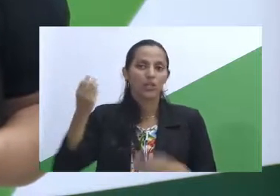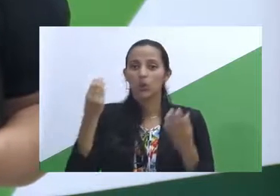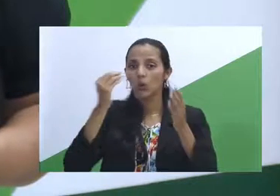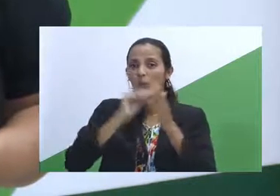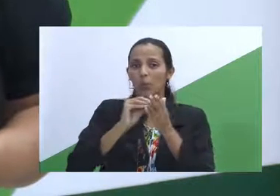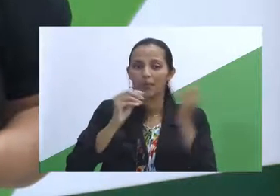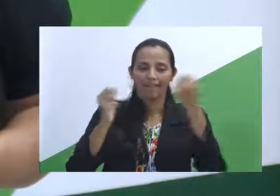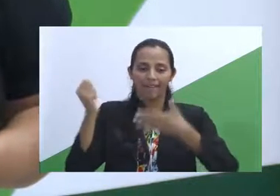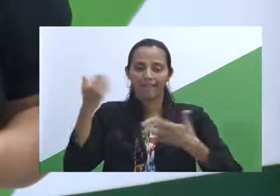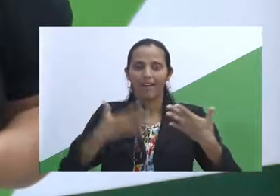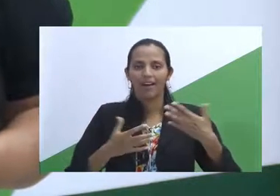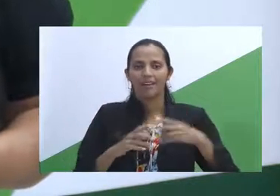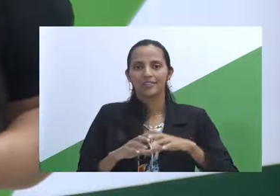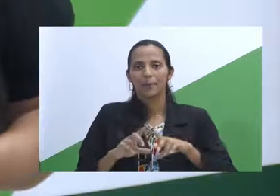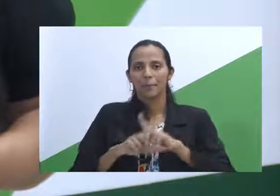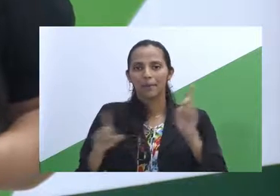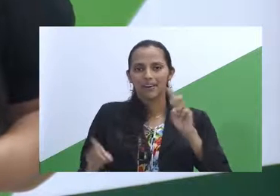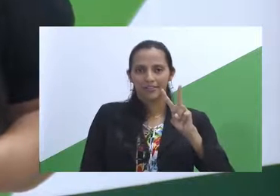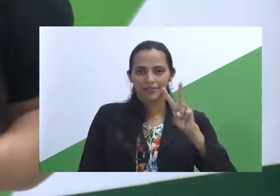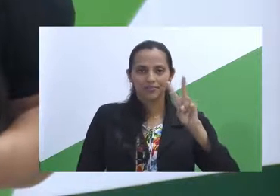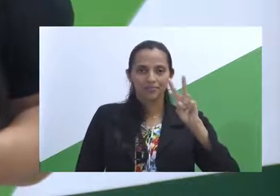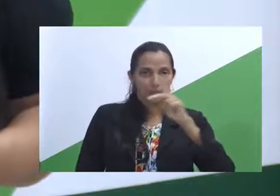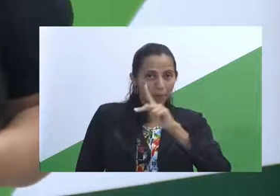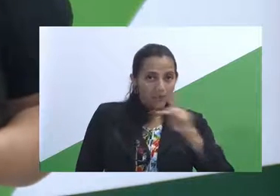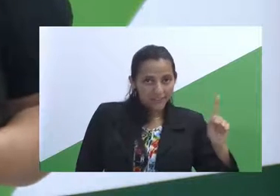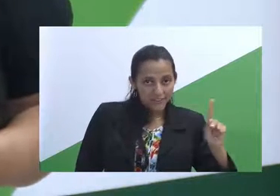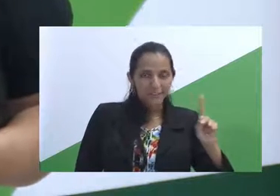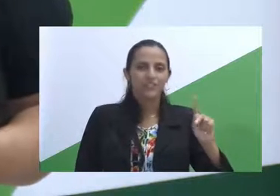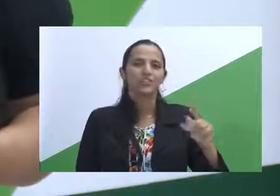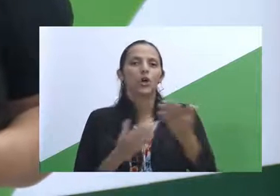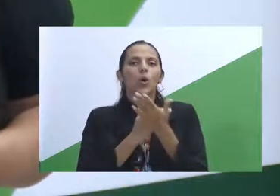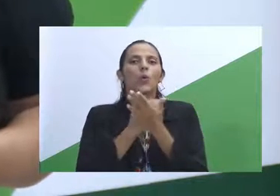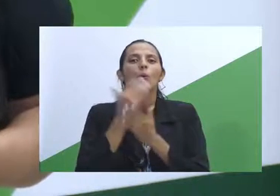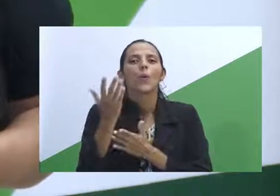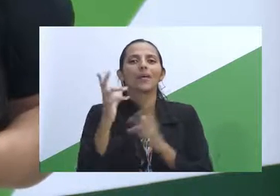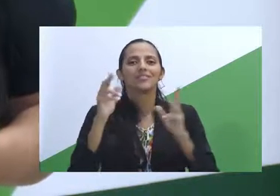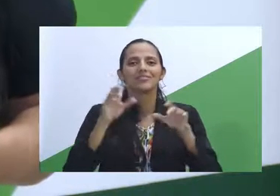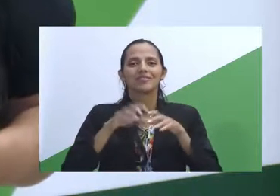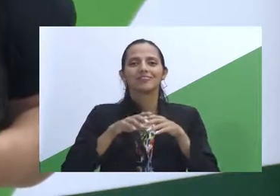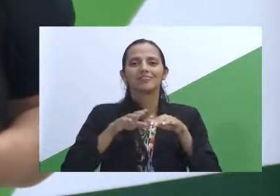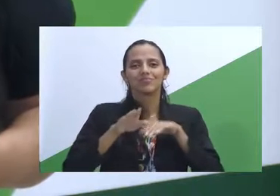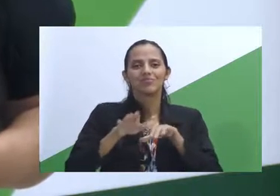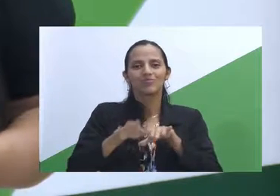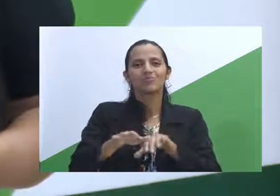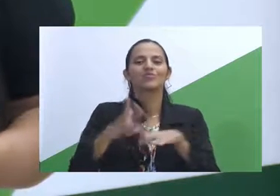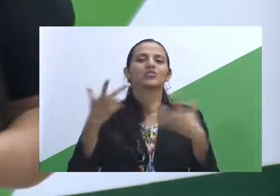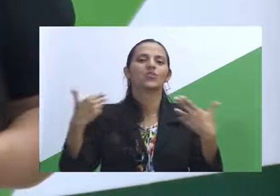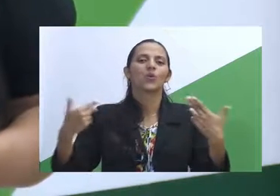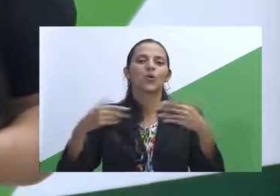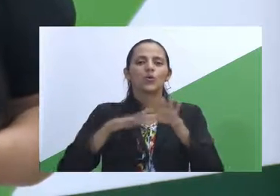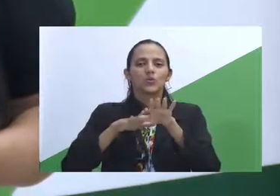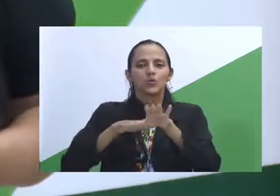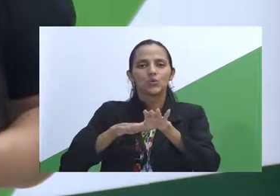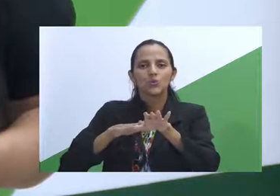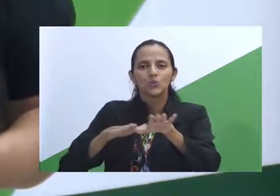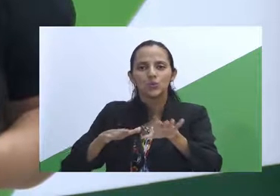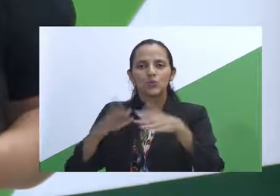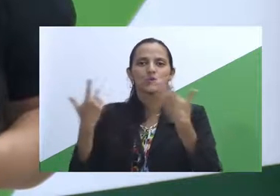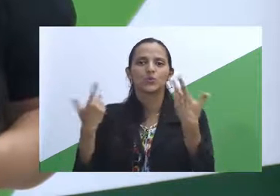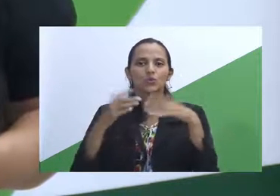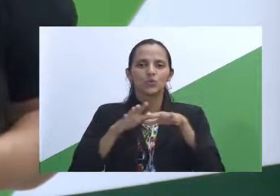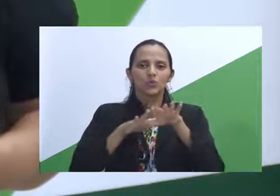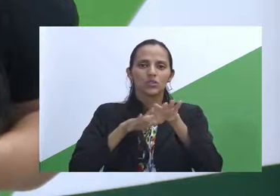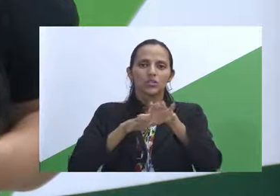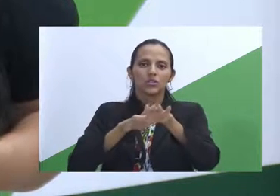Vargas começa, ele conversa com as, né, com os movimentos, movimento indigenista, né, começa